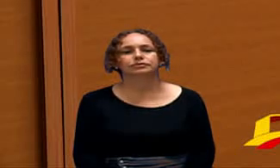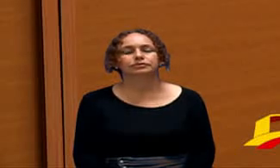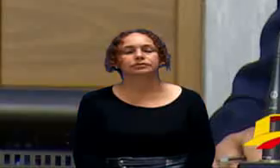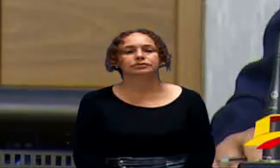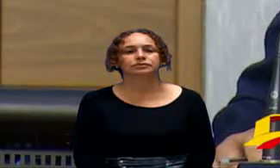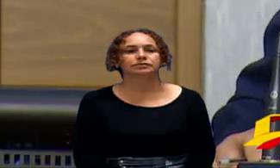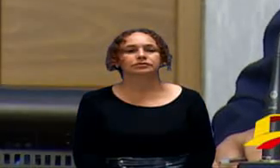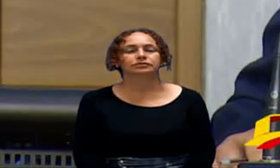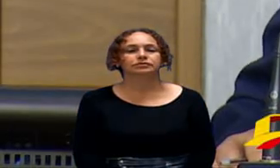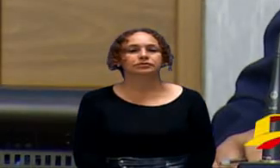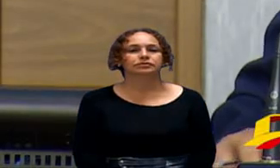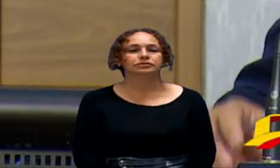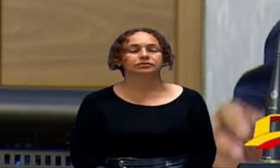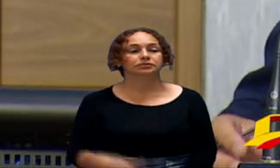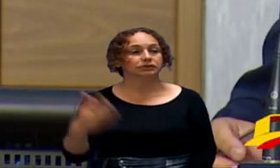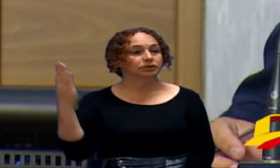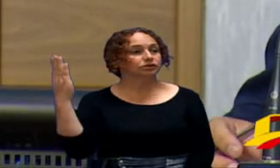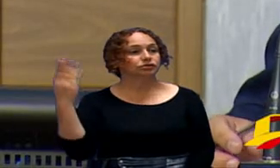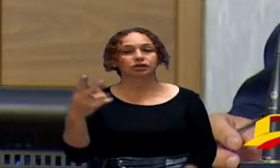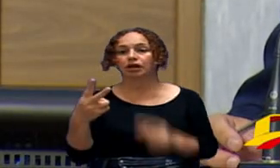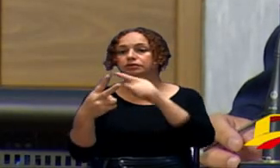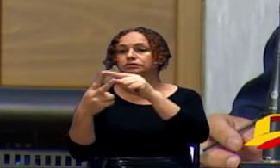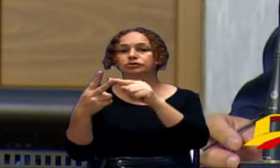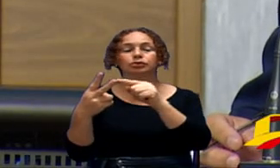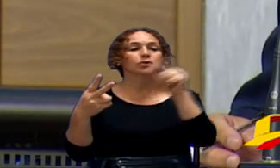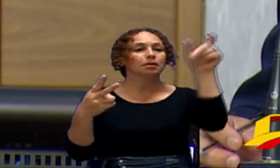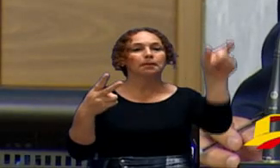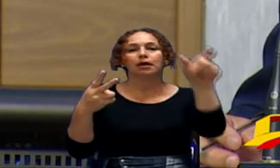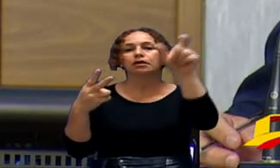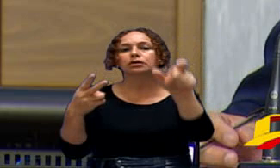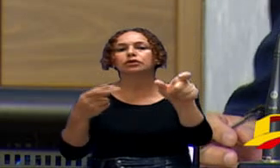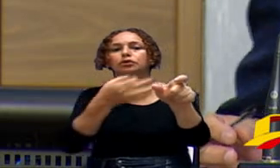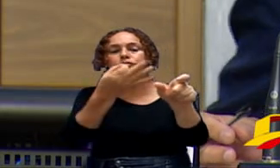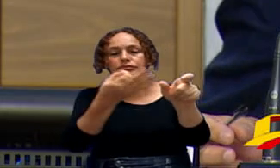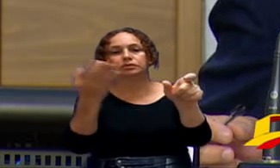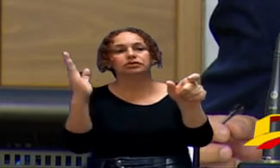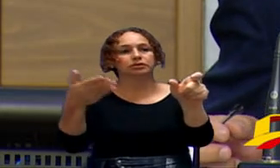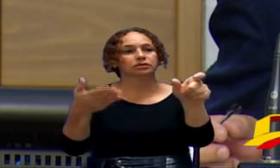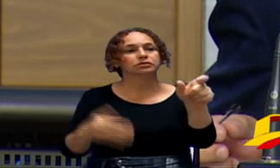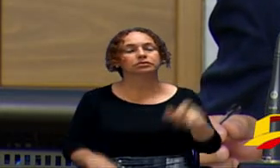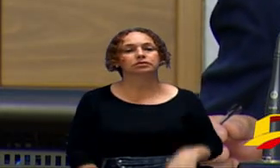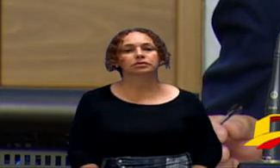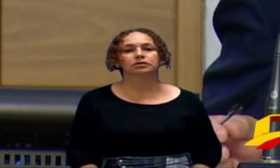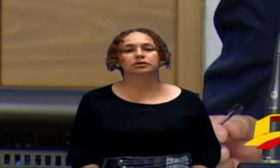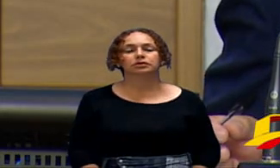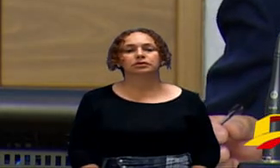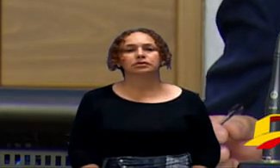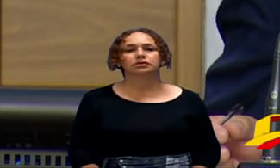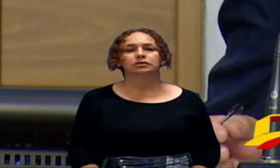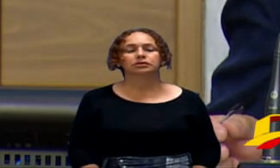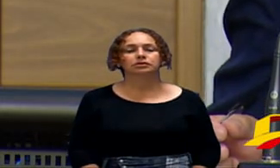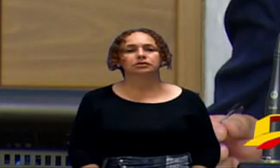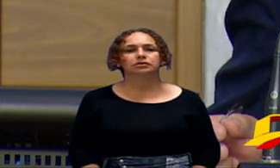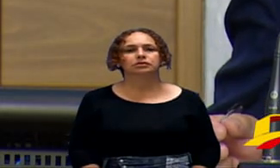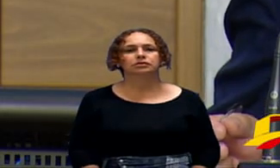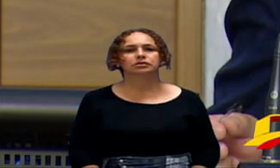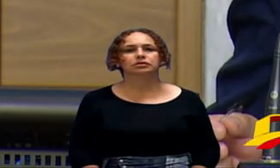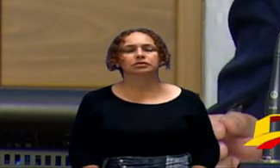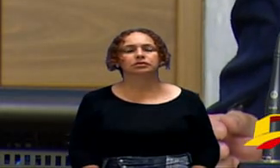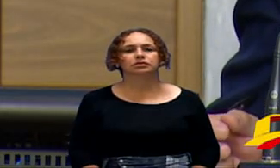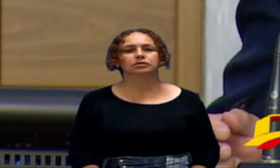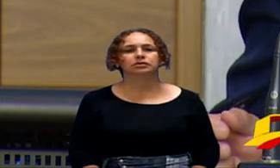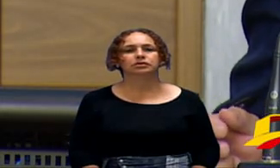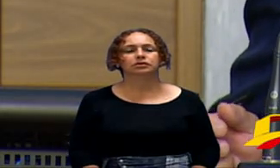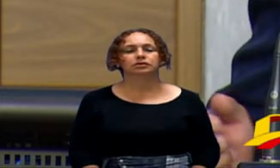Senhor, foi falado duas pessoas lá do público. Bom, a ex-prefeita